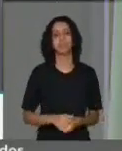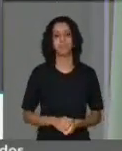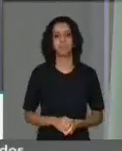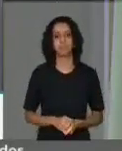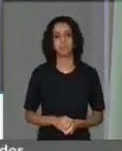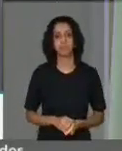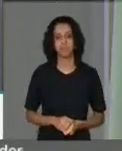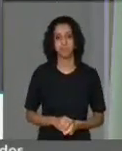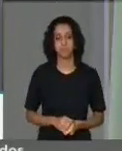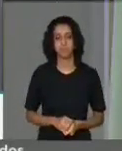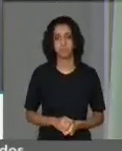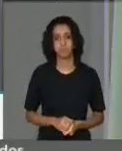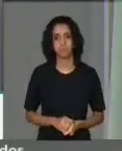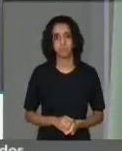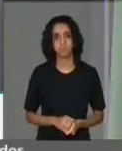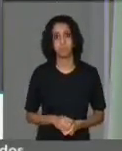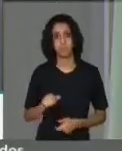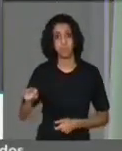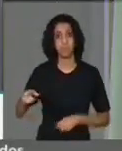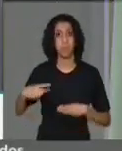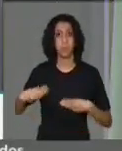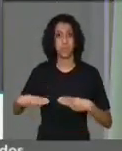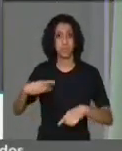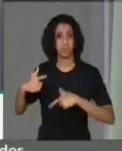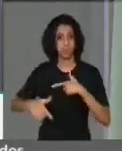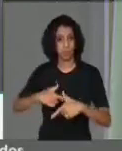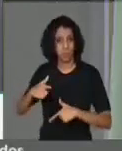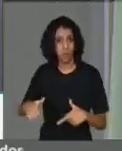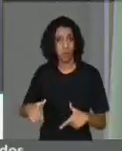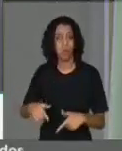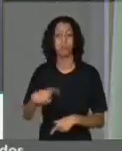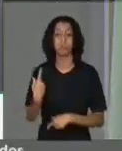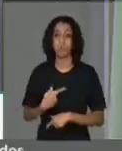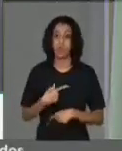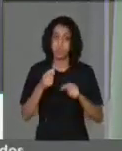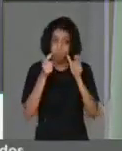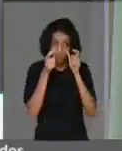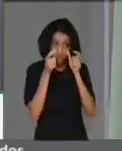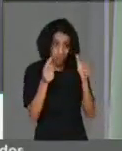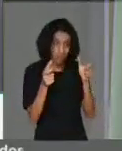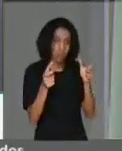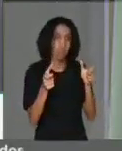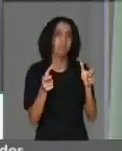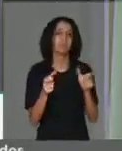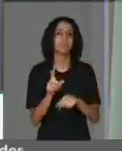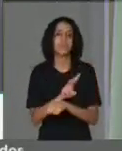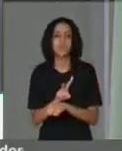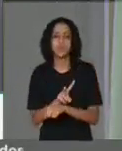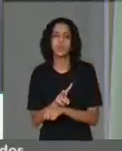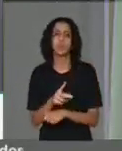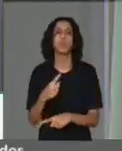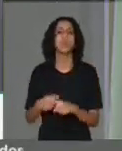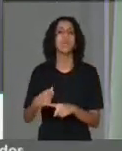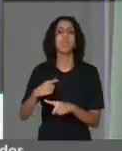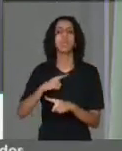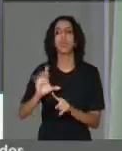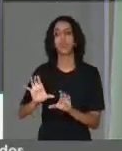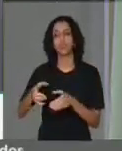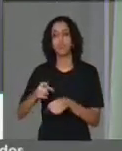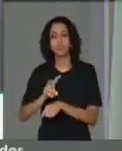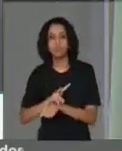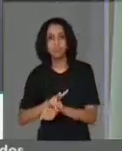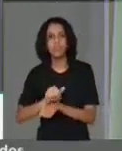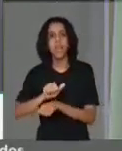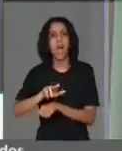números. Nós, do Ministério do Trabalho, repito, estamos vigilantes através do Corpo da Inspeção do Trabalho,